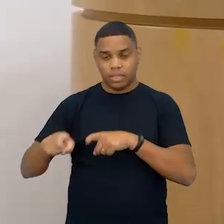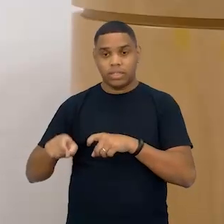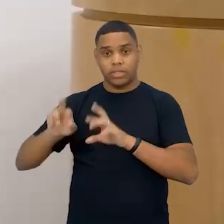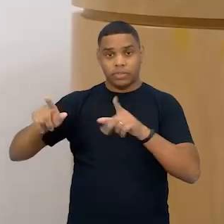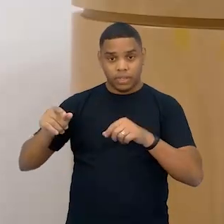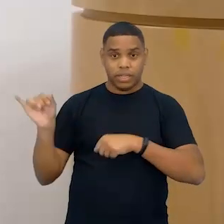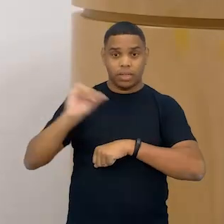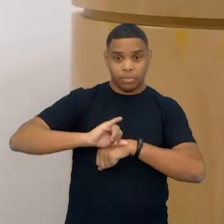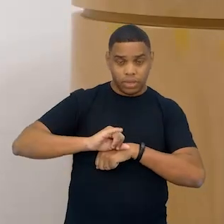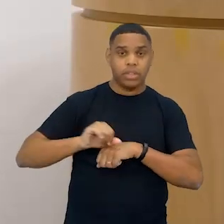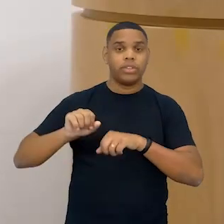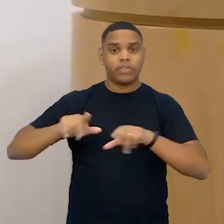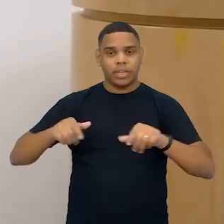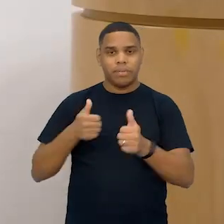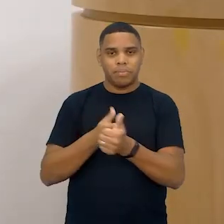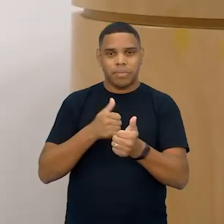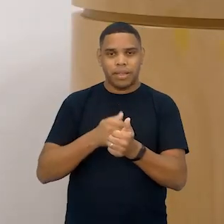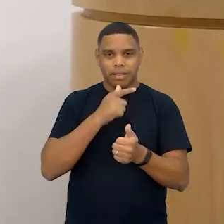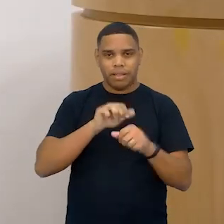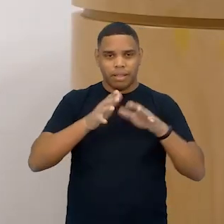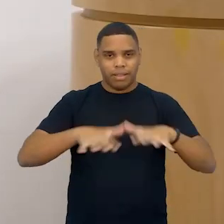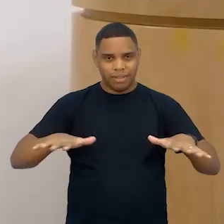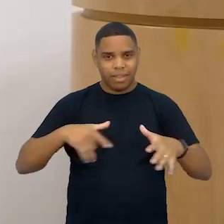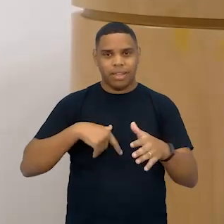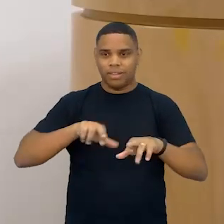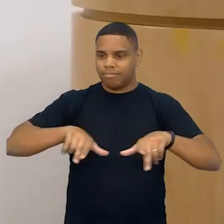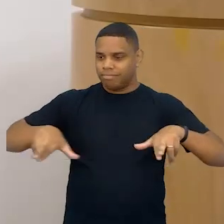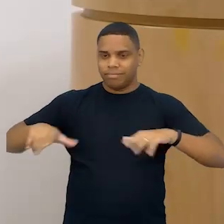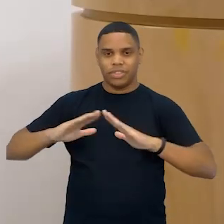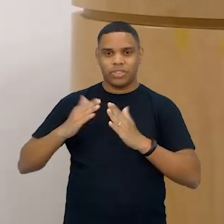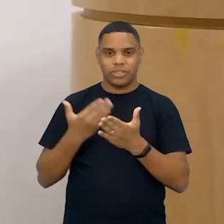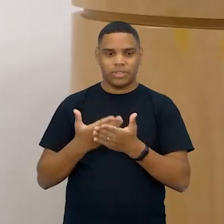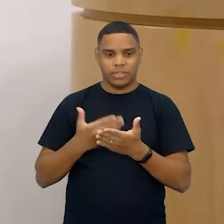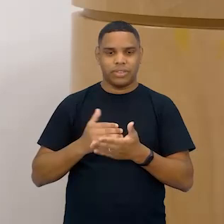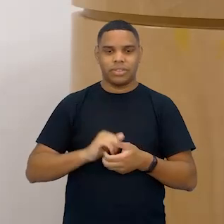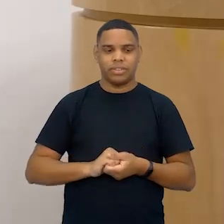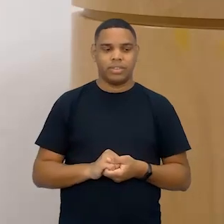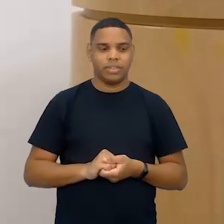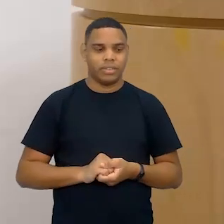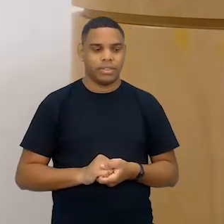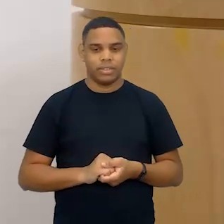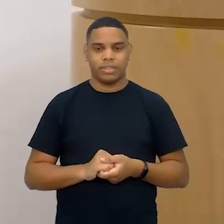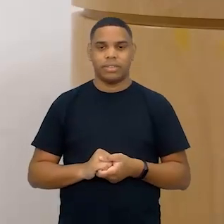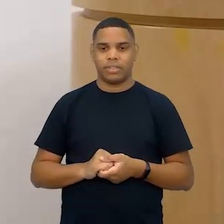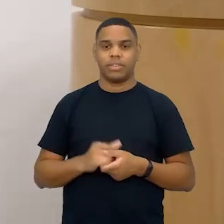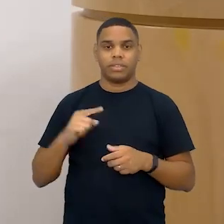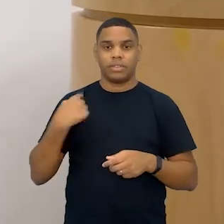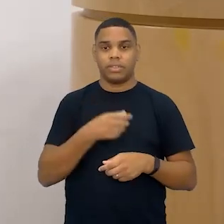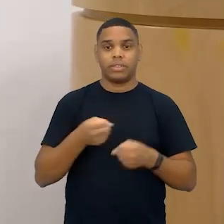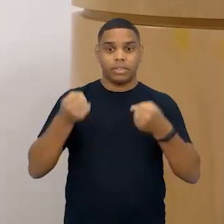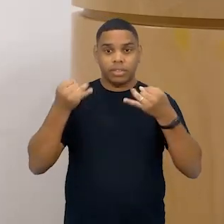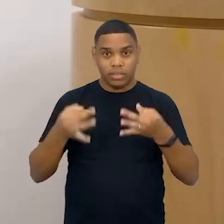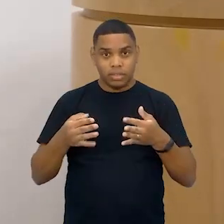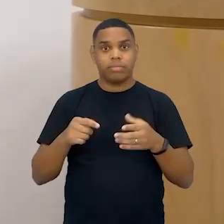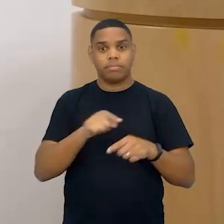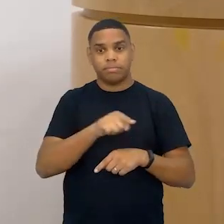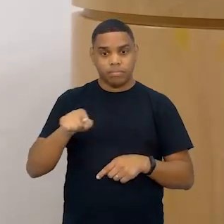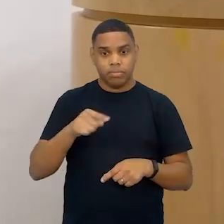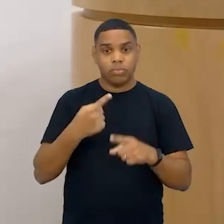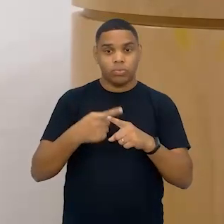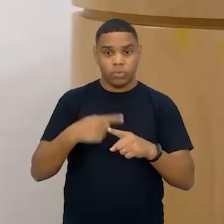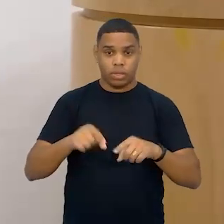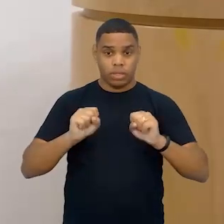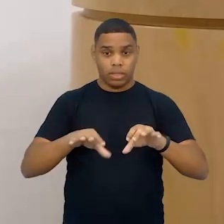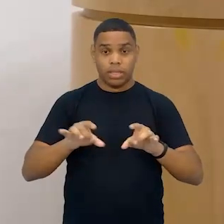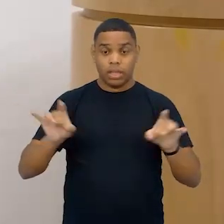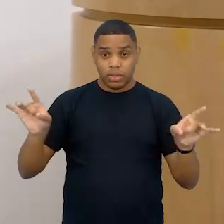capital, diferente do litoral, enfim. Por que eu estou trazendo e por que a gente está trazendo e enfatizando isso para vocês? Porque a